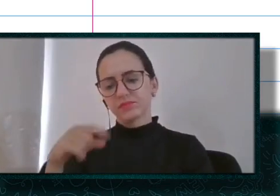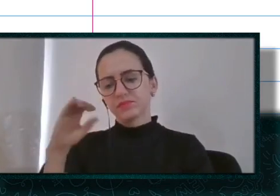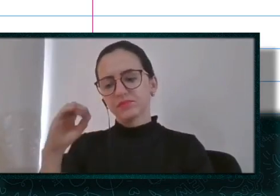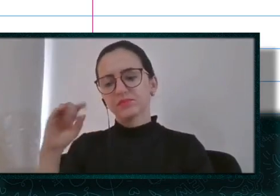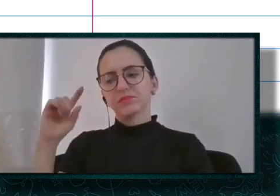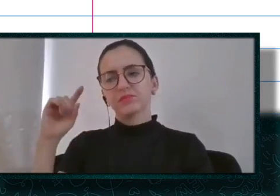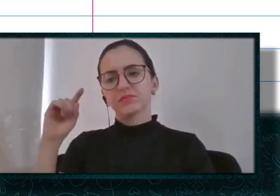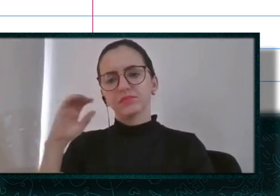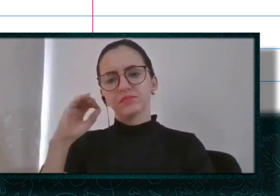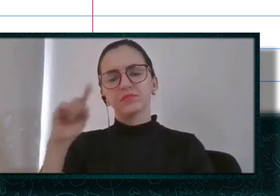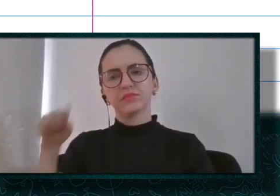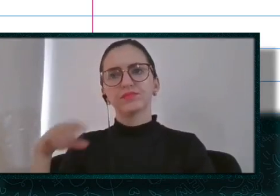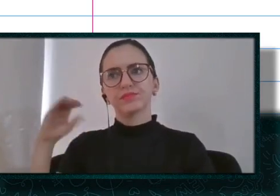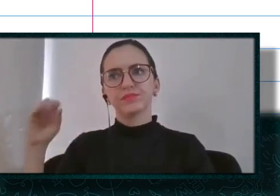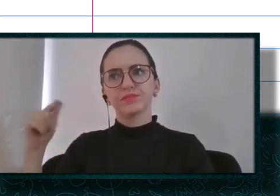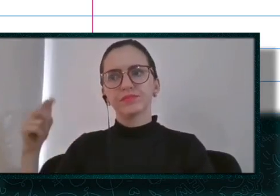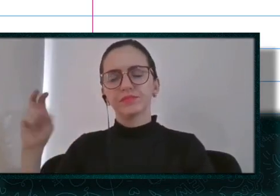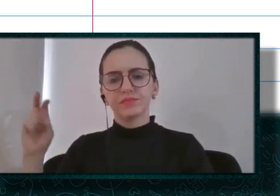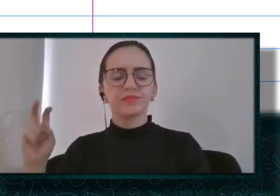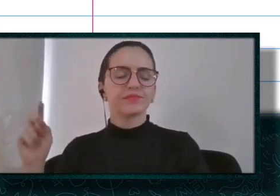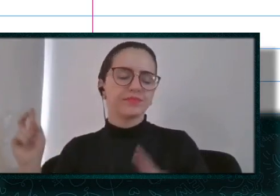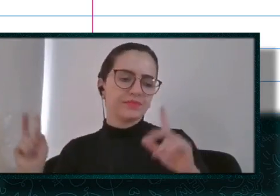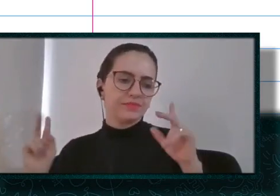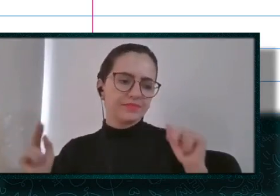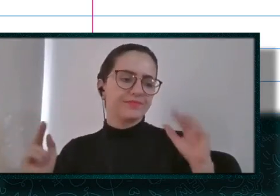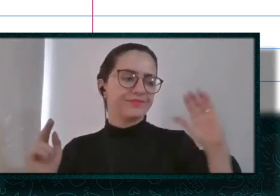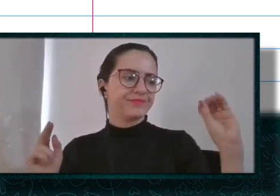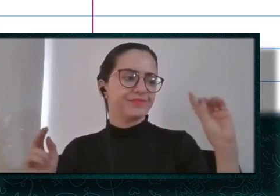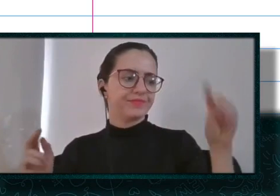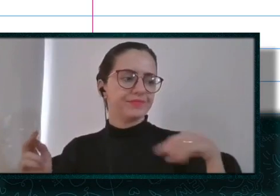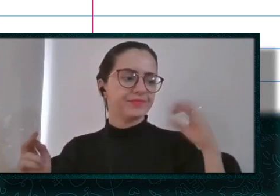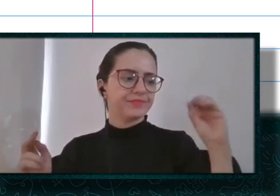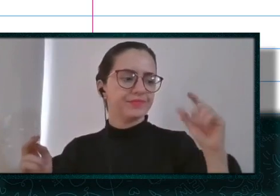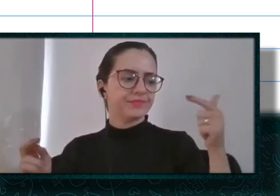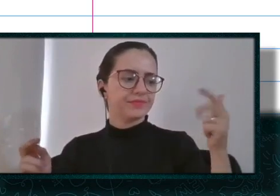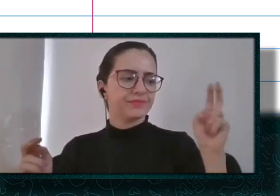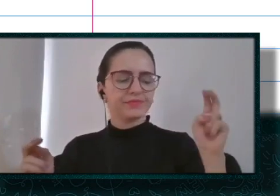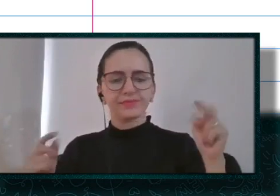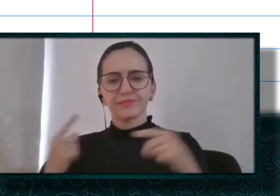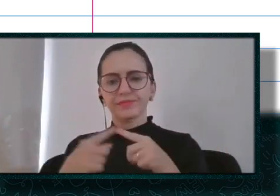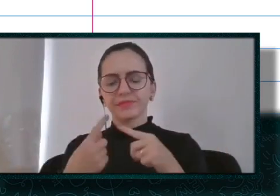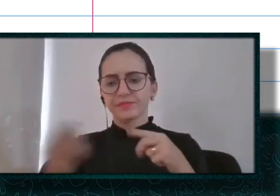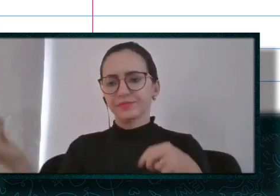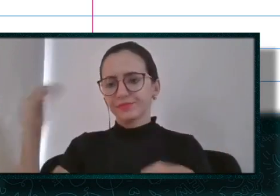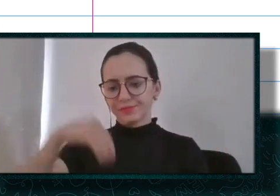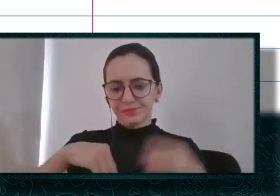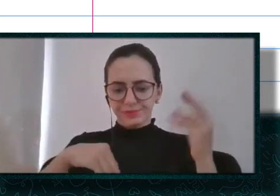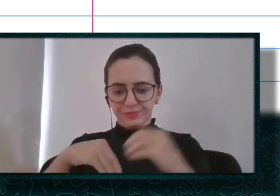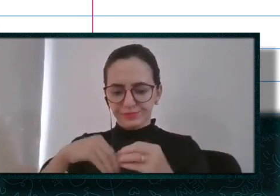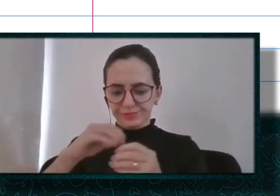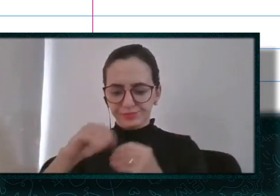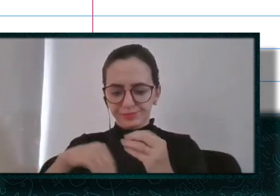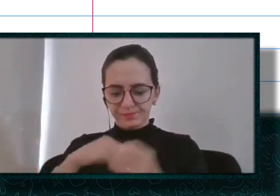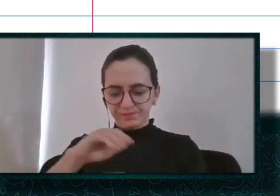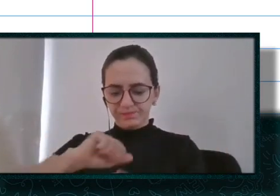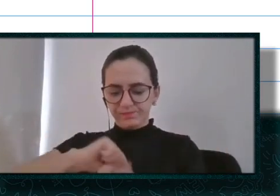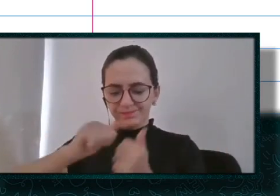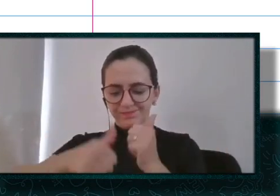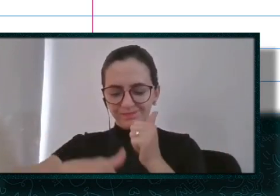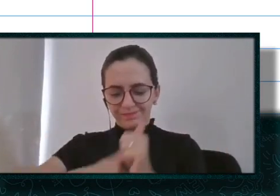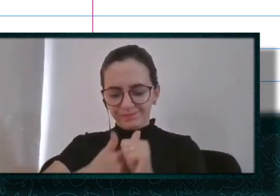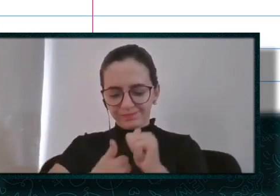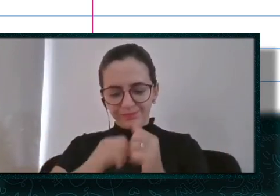0,025 mols. Por quê? Porque para ele reagir totalmente, ele precisa ter exatamente a mesma quantidade de sódio, de hidróxido de